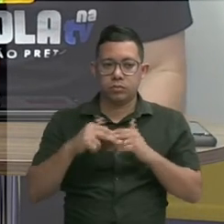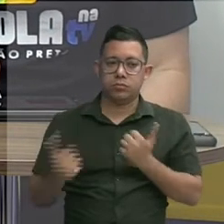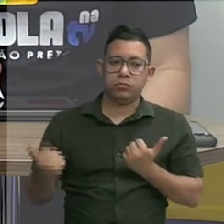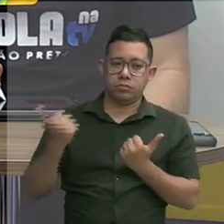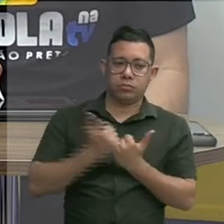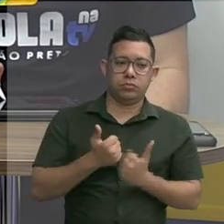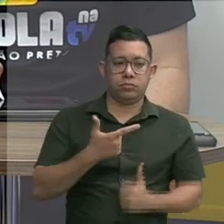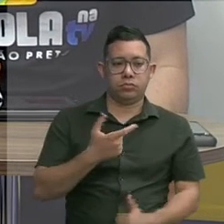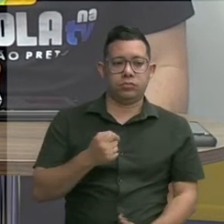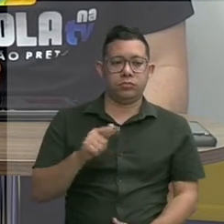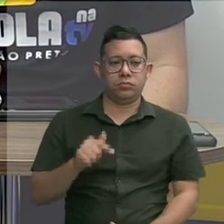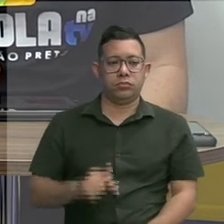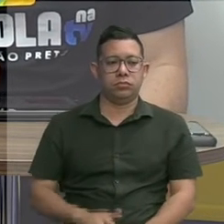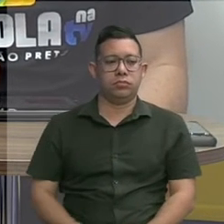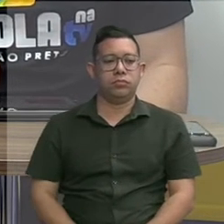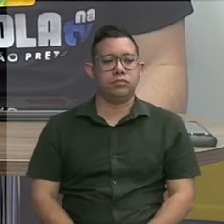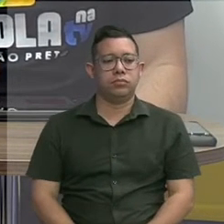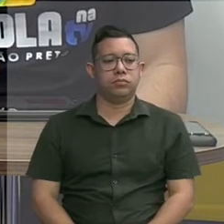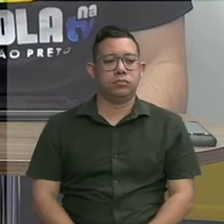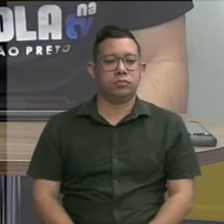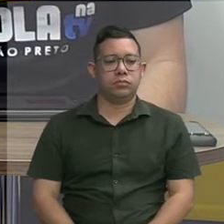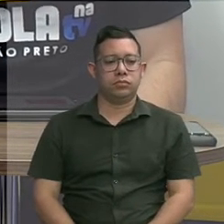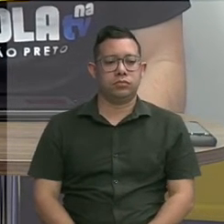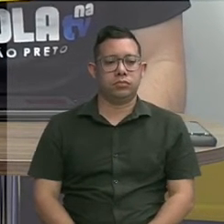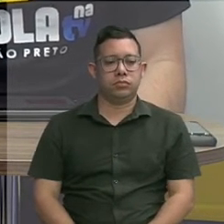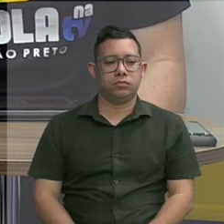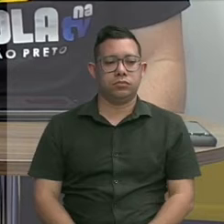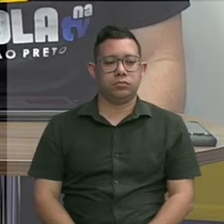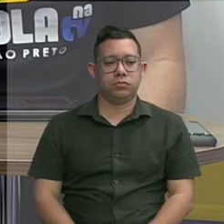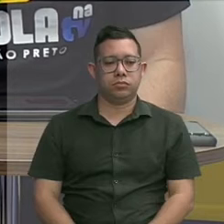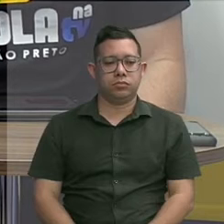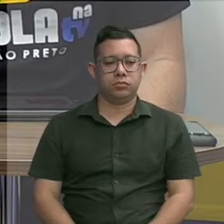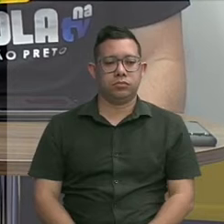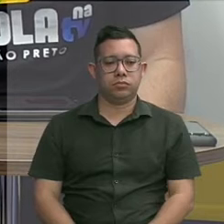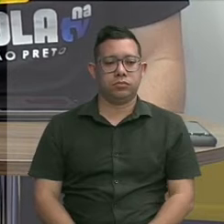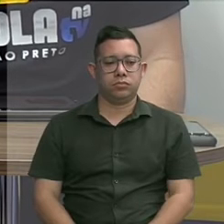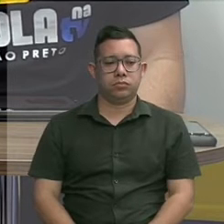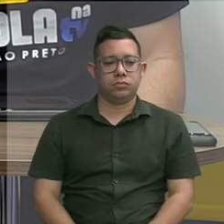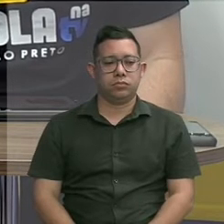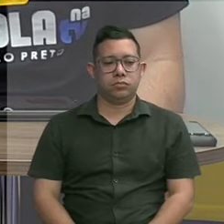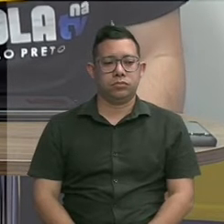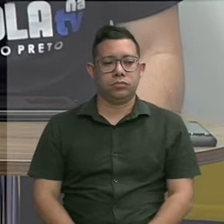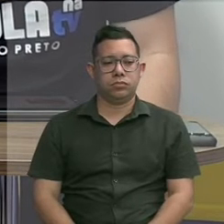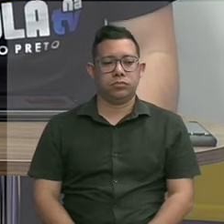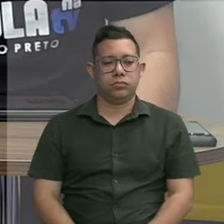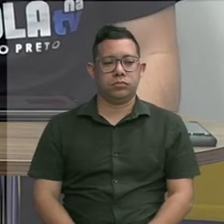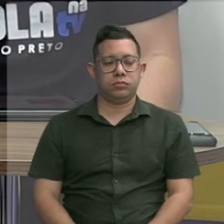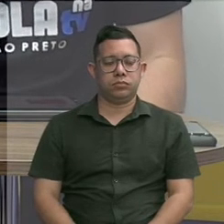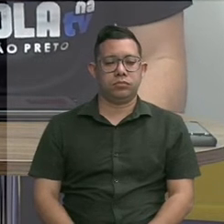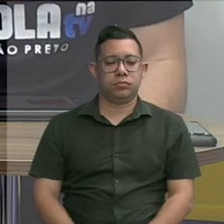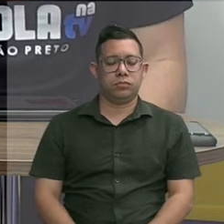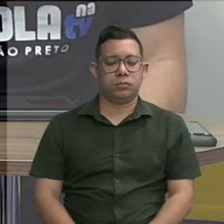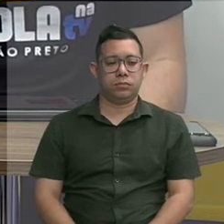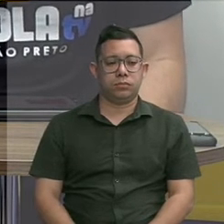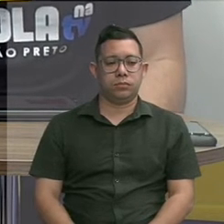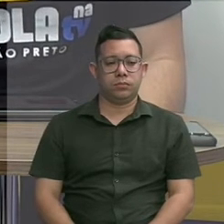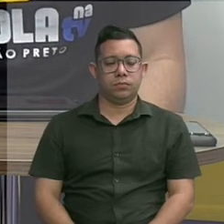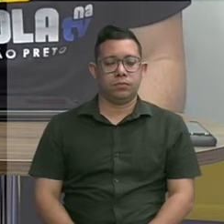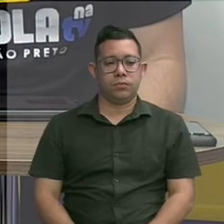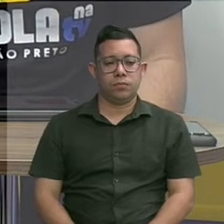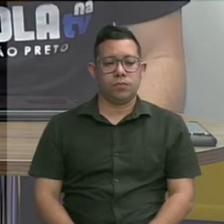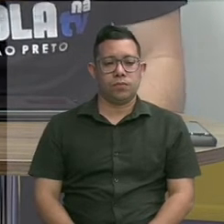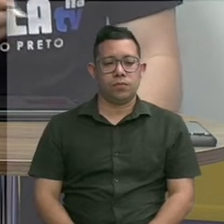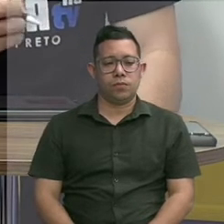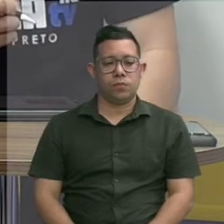São no lugar do havia a gente vai jogar 207 então vai ficar sendo 17 igual 256 -